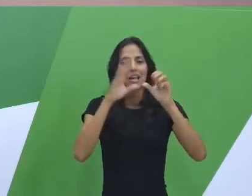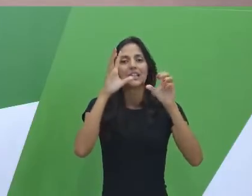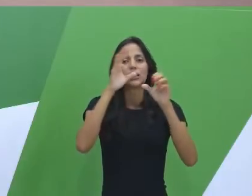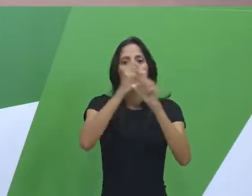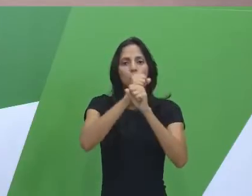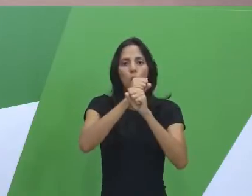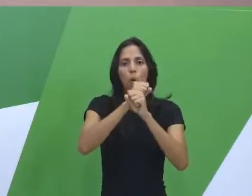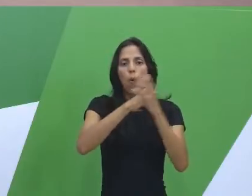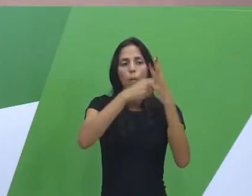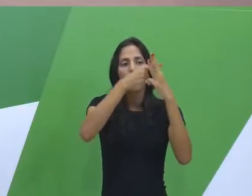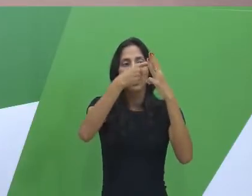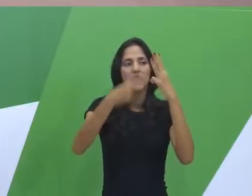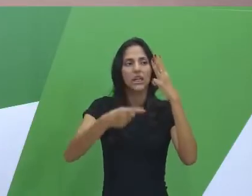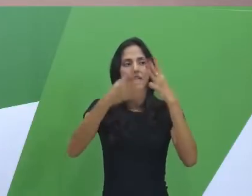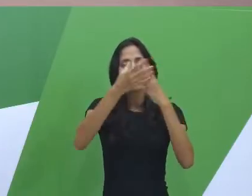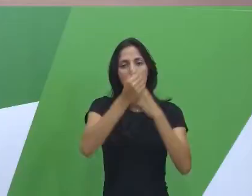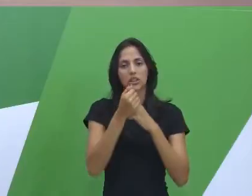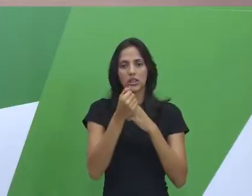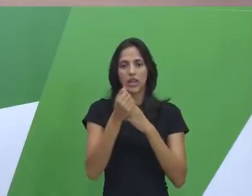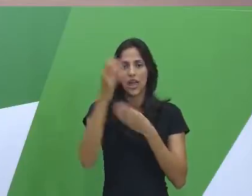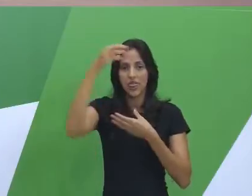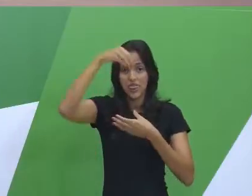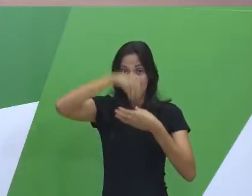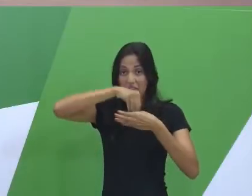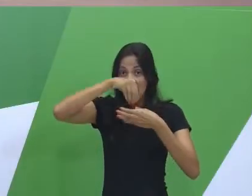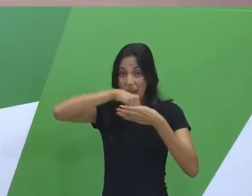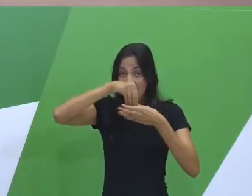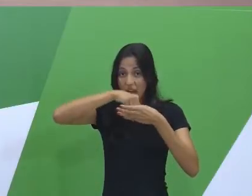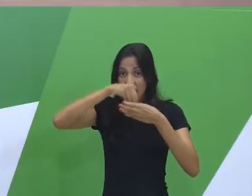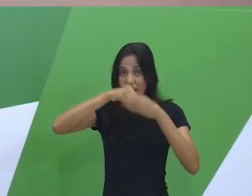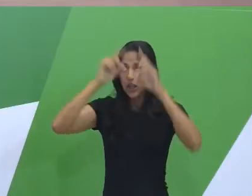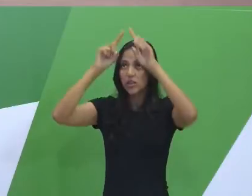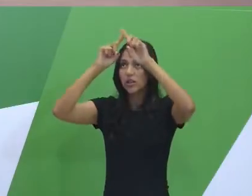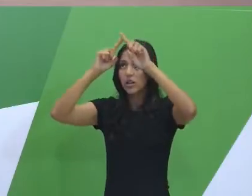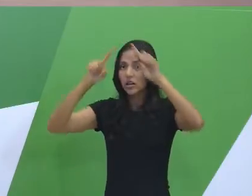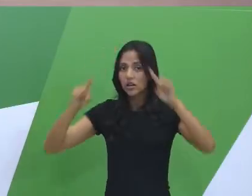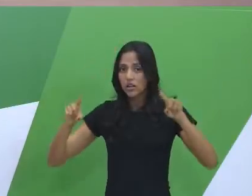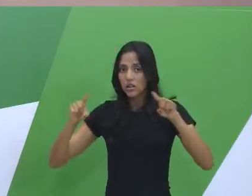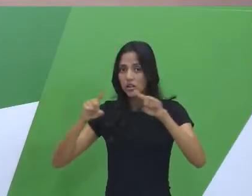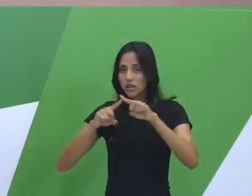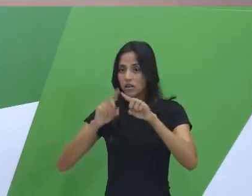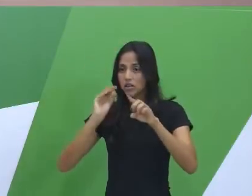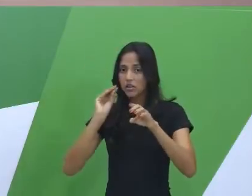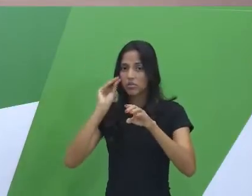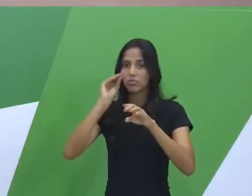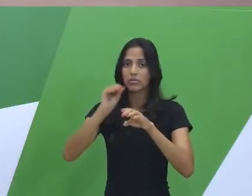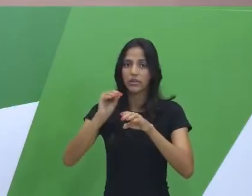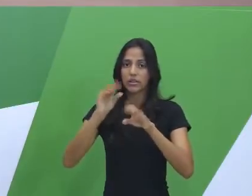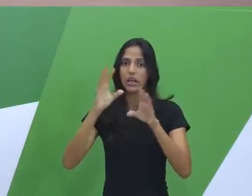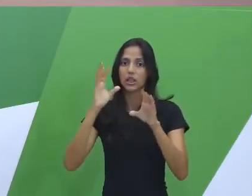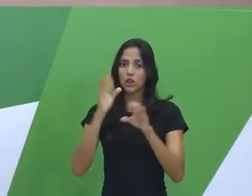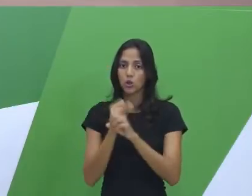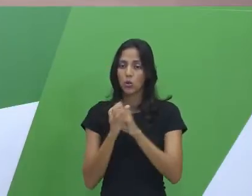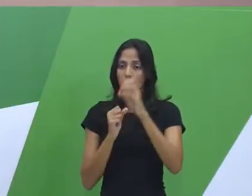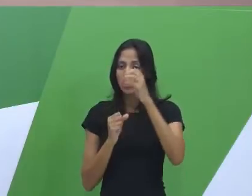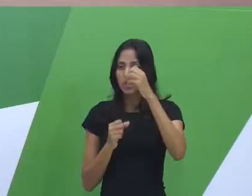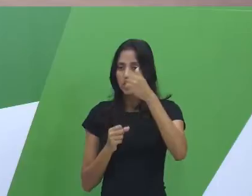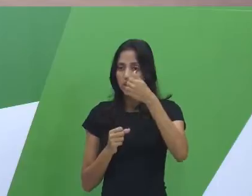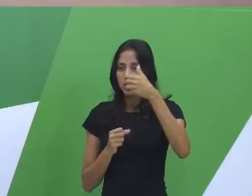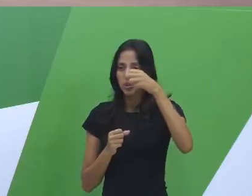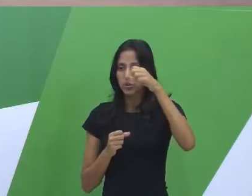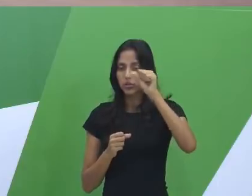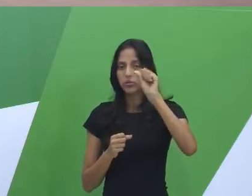3 ângulos internos que estão dentro de um triângulo é igual a 180 graus. Perfeito?